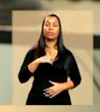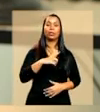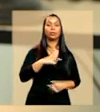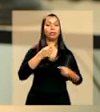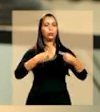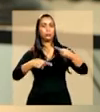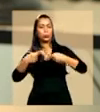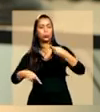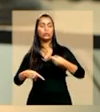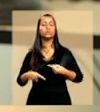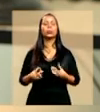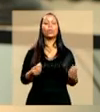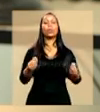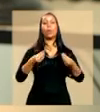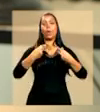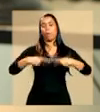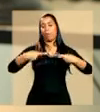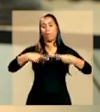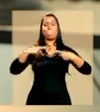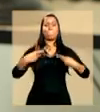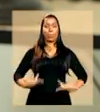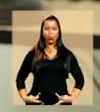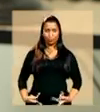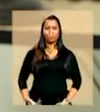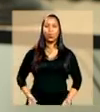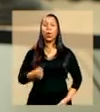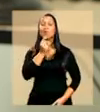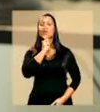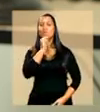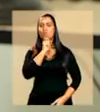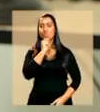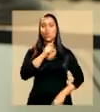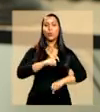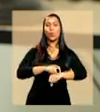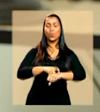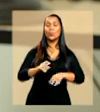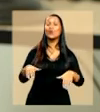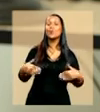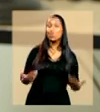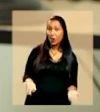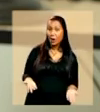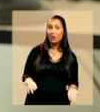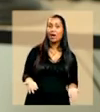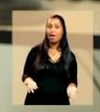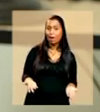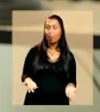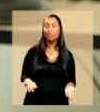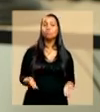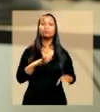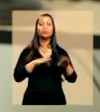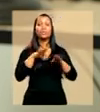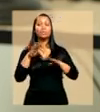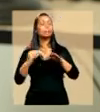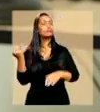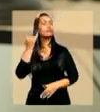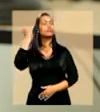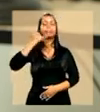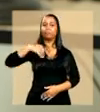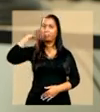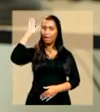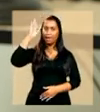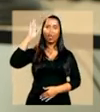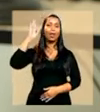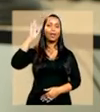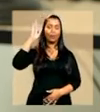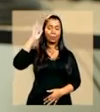vai ter discordância. Qual a postura desses avós nesse momento? O equilíbrio é o mais